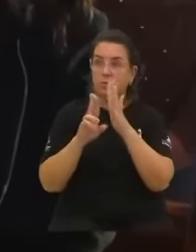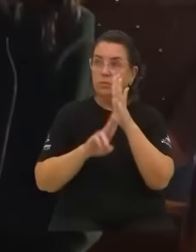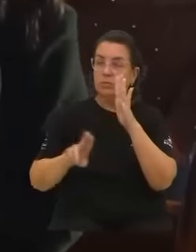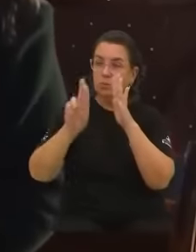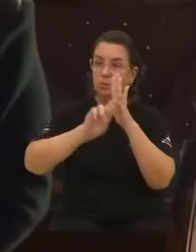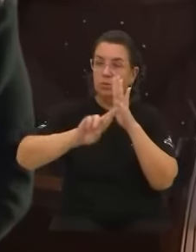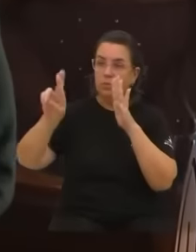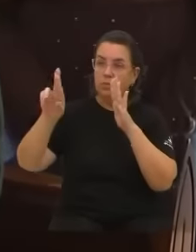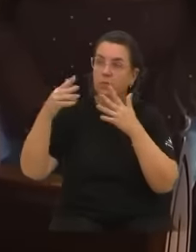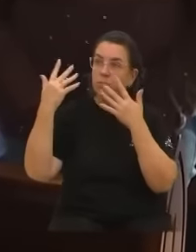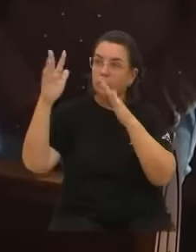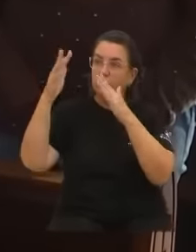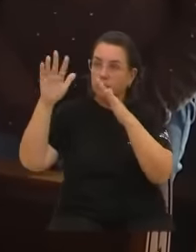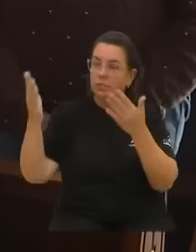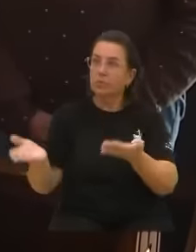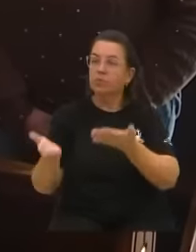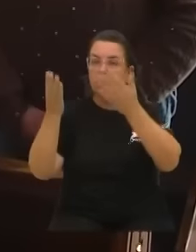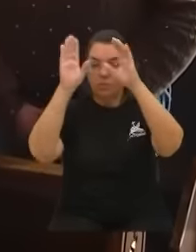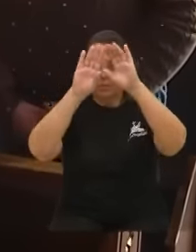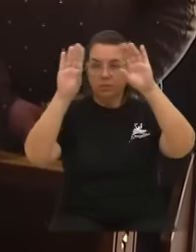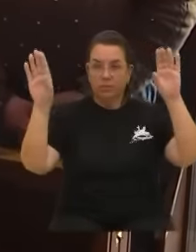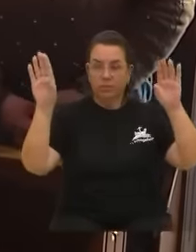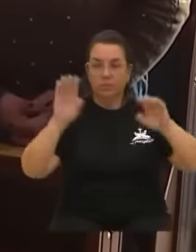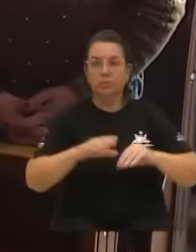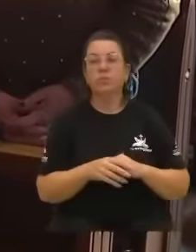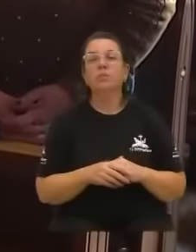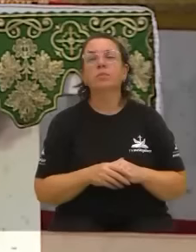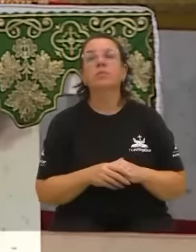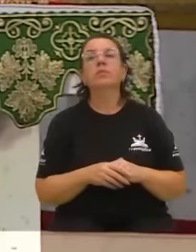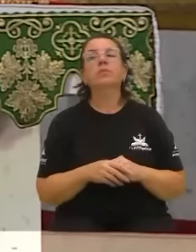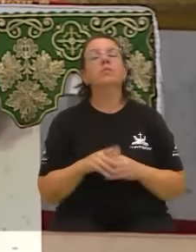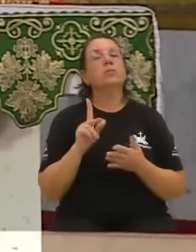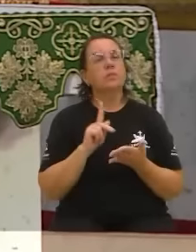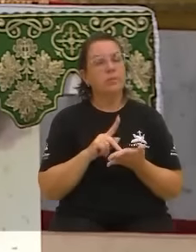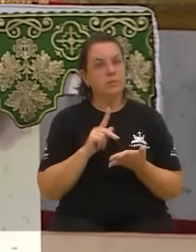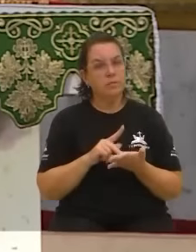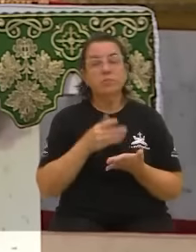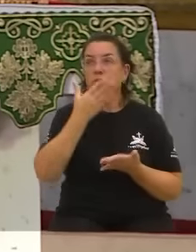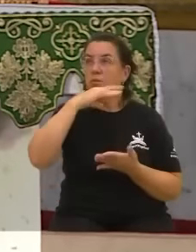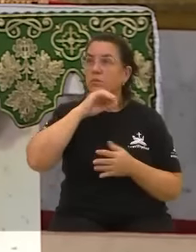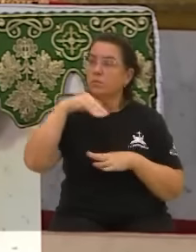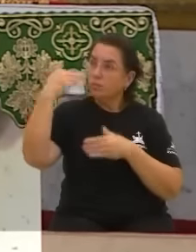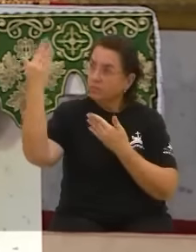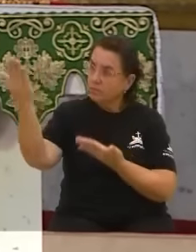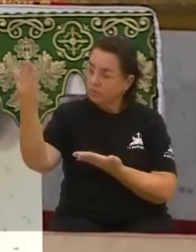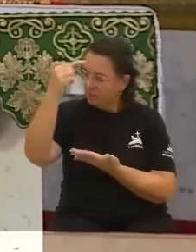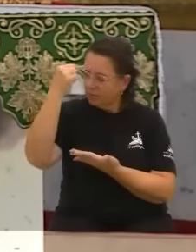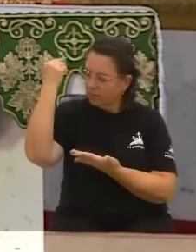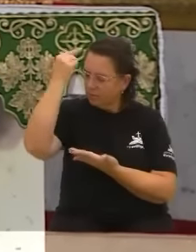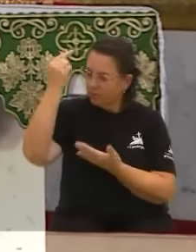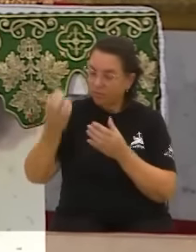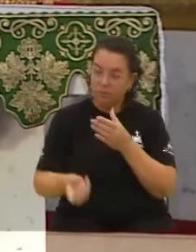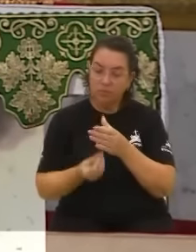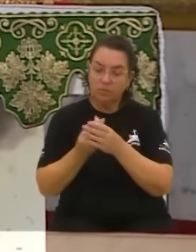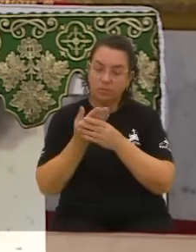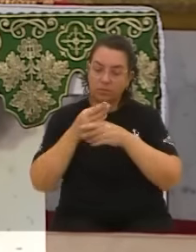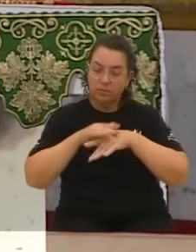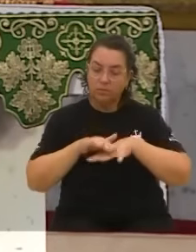que vem em nome do Senhor, hosana nas alturas. Na verdade, ó Pai, vós sois santo e fonte de toda